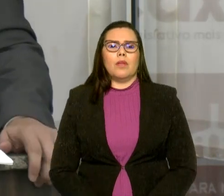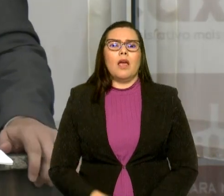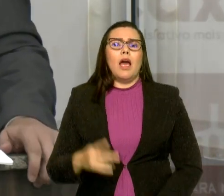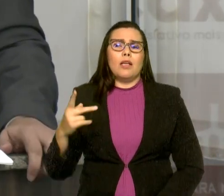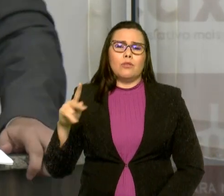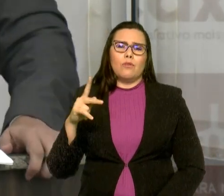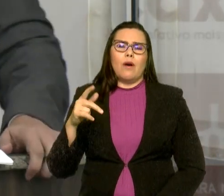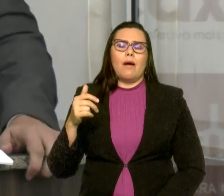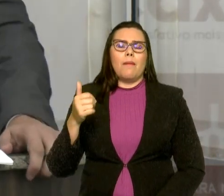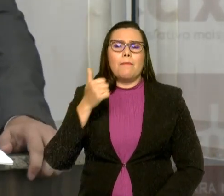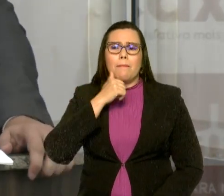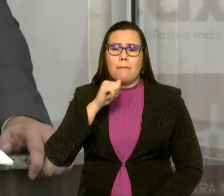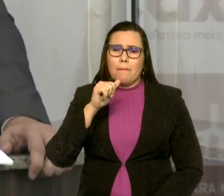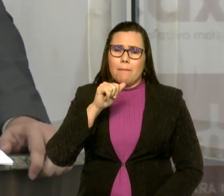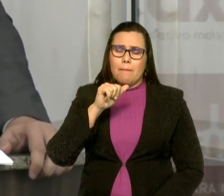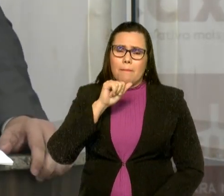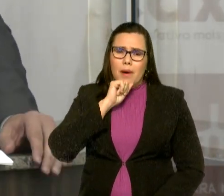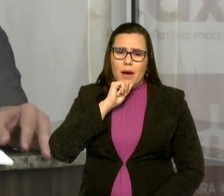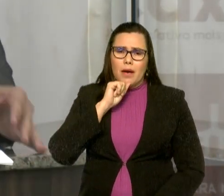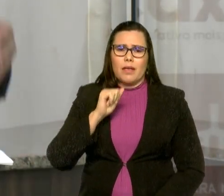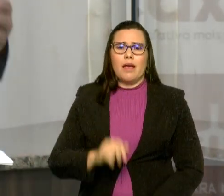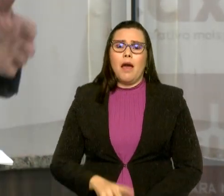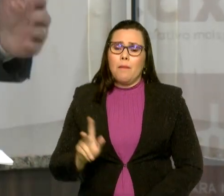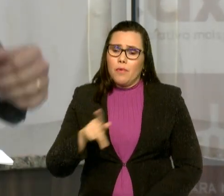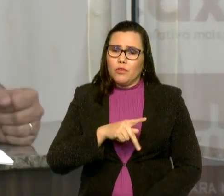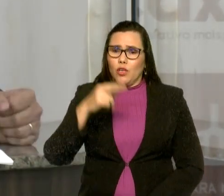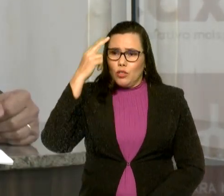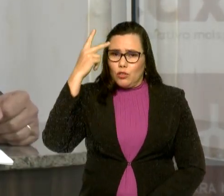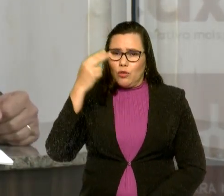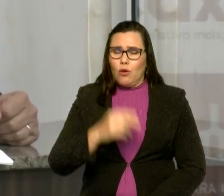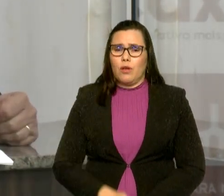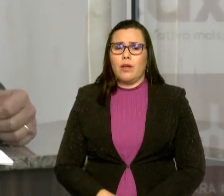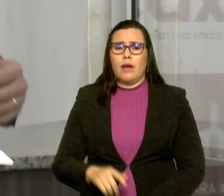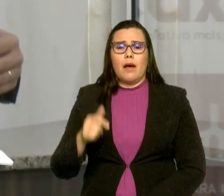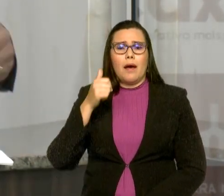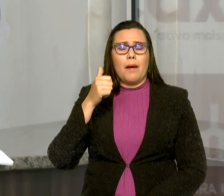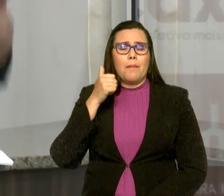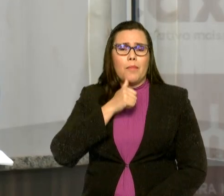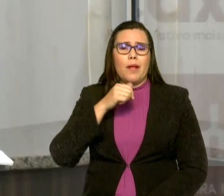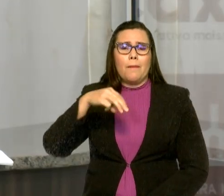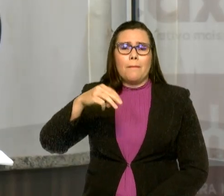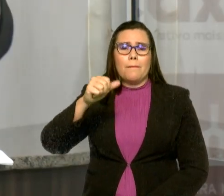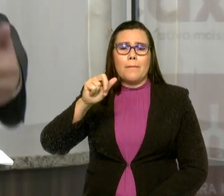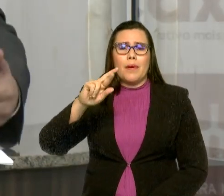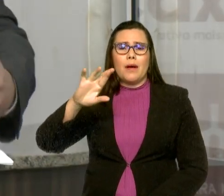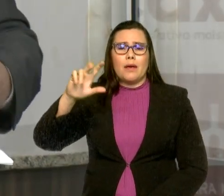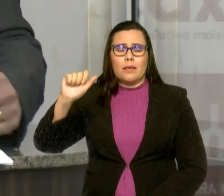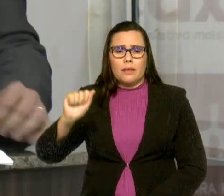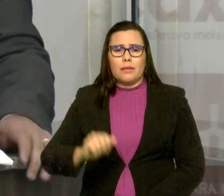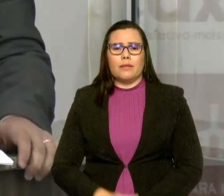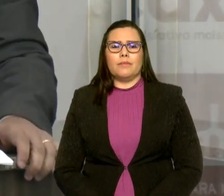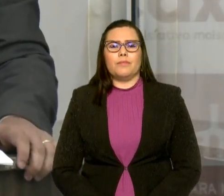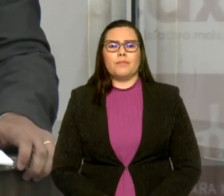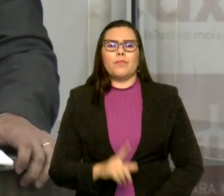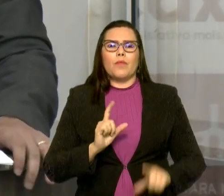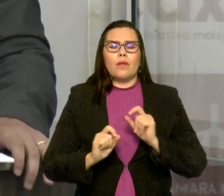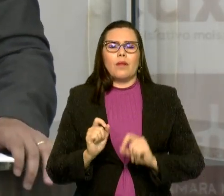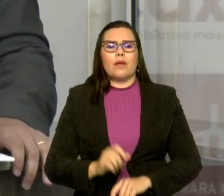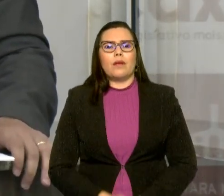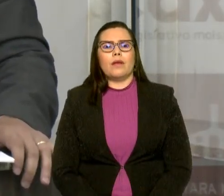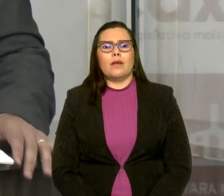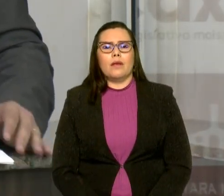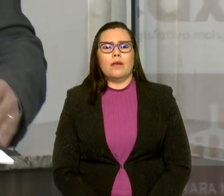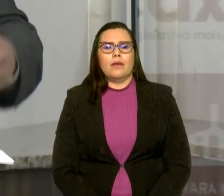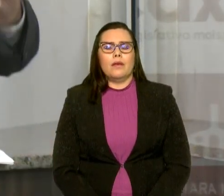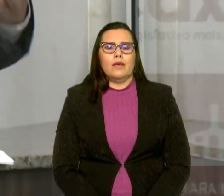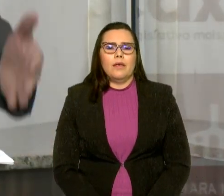professora Maria das Graças Barroso, que muito bem sabia da dificuldade de lecionar, de ensinar os maranhenses a história do